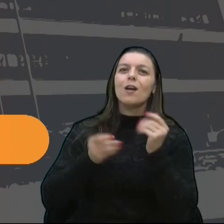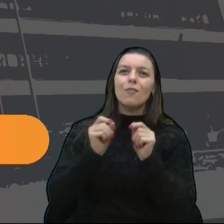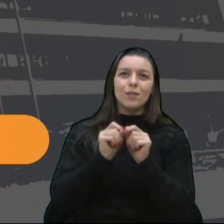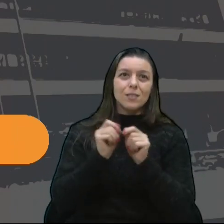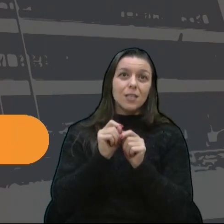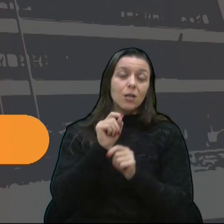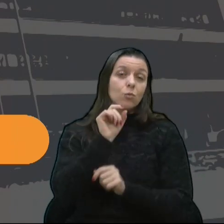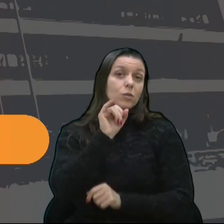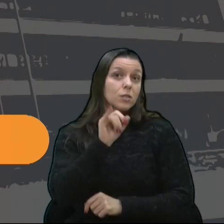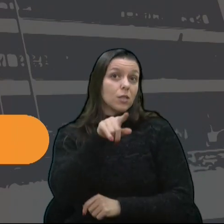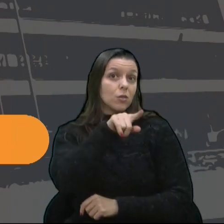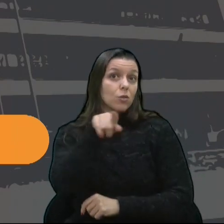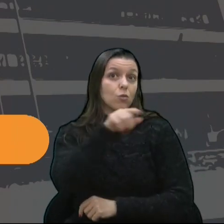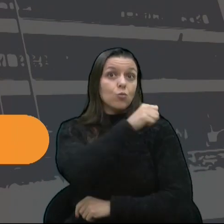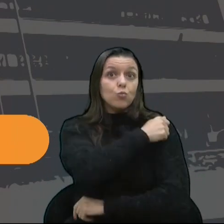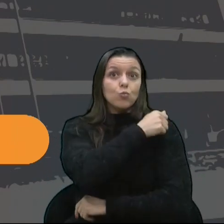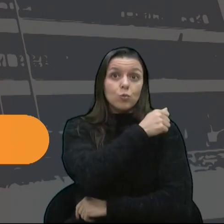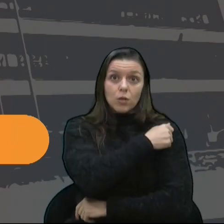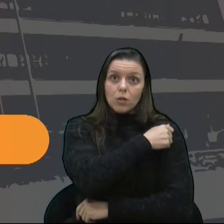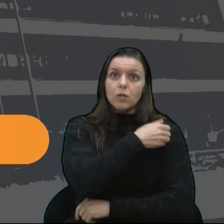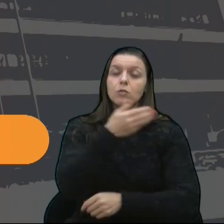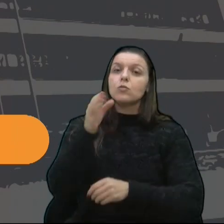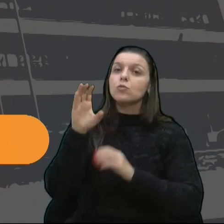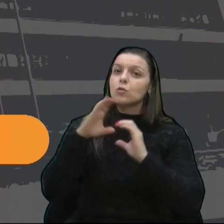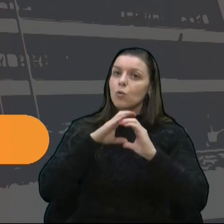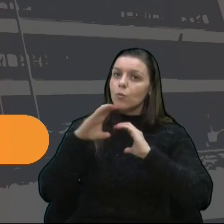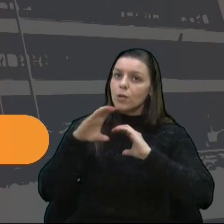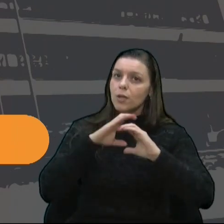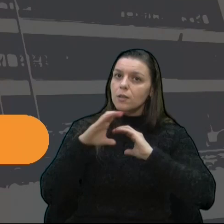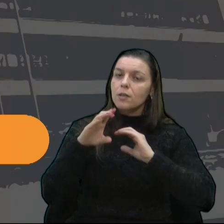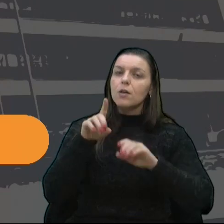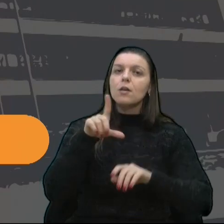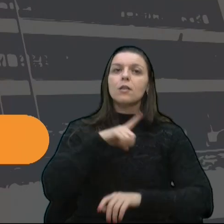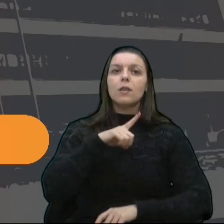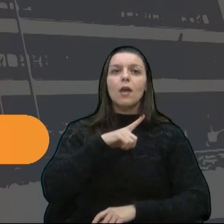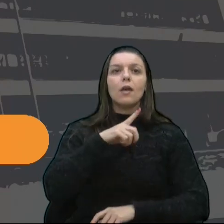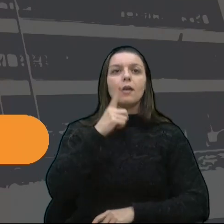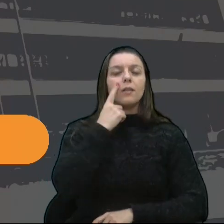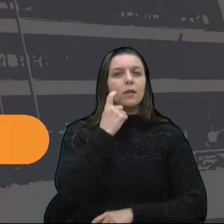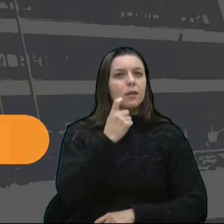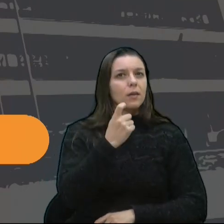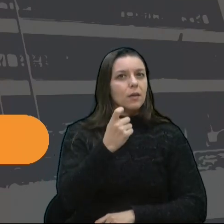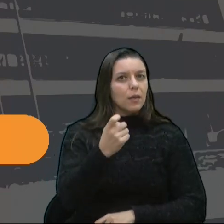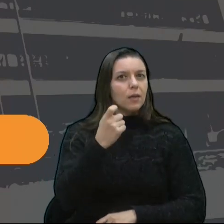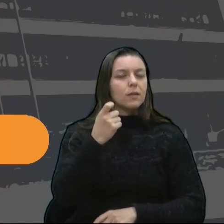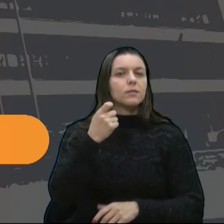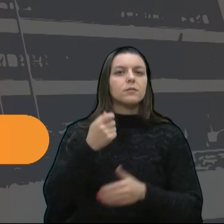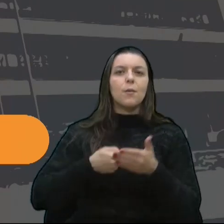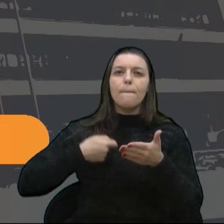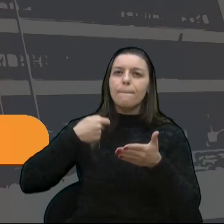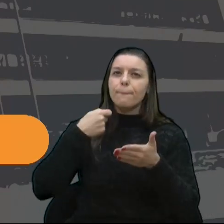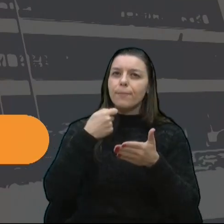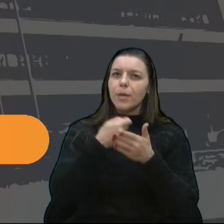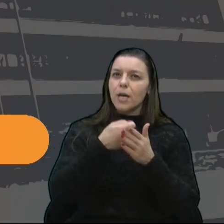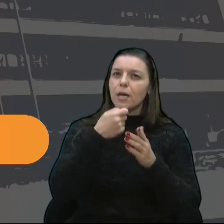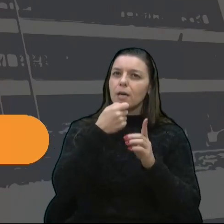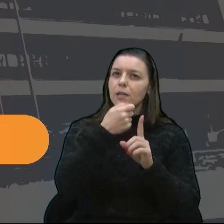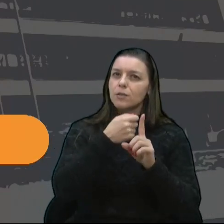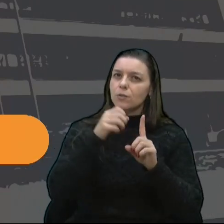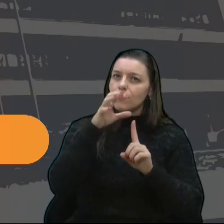Se você for estudante de comunicação e tiver interesse também em conhecer ações de impacto social, em